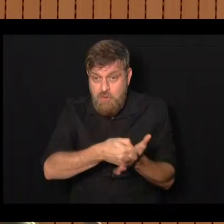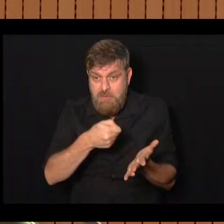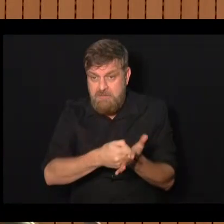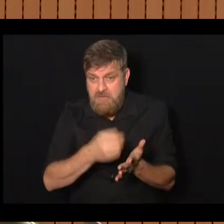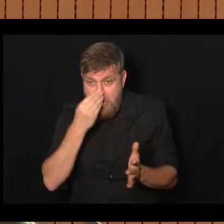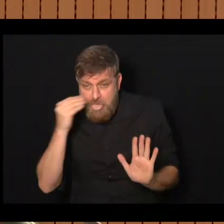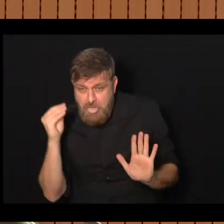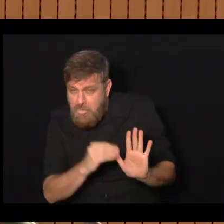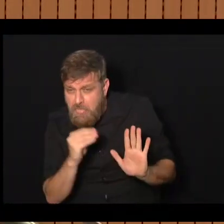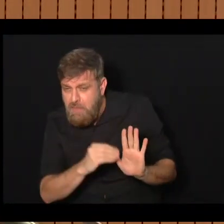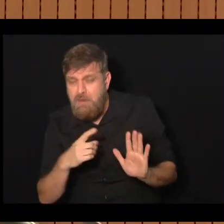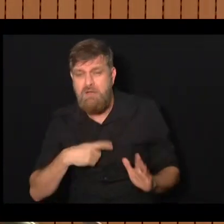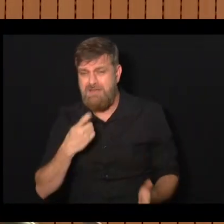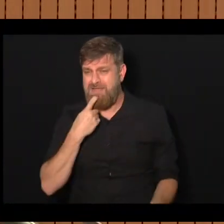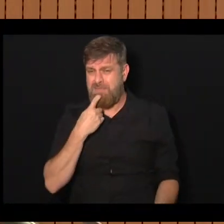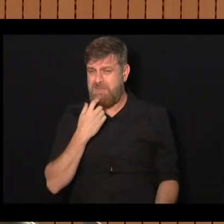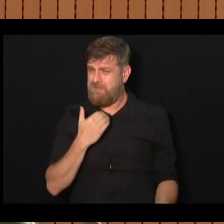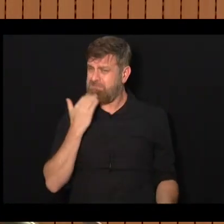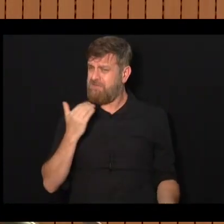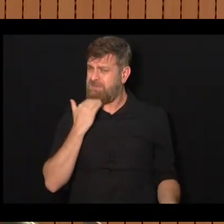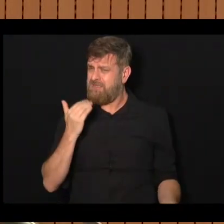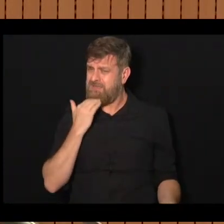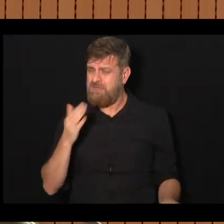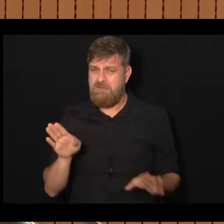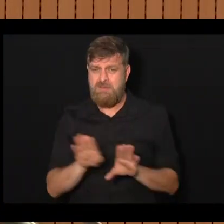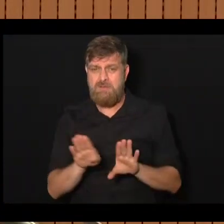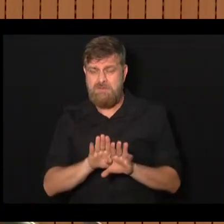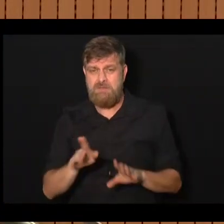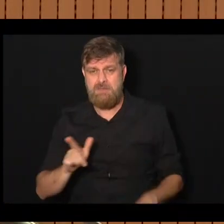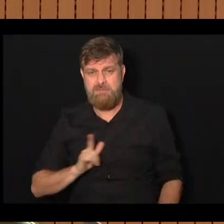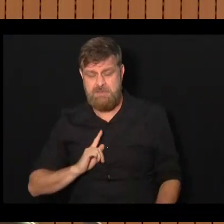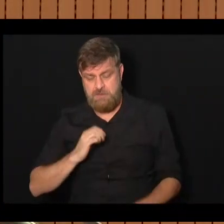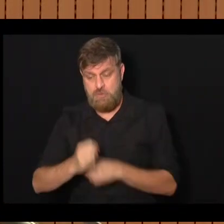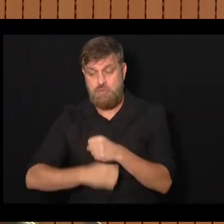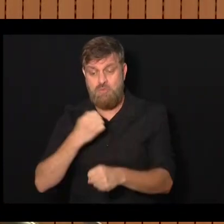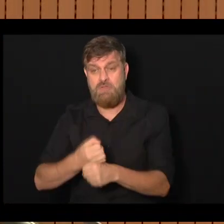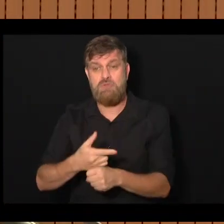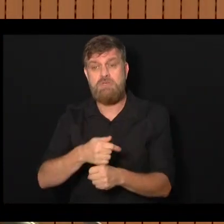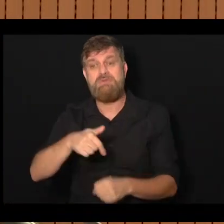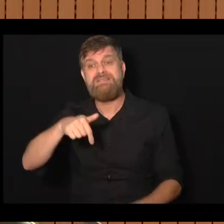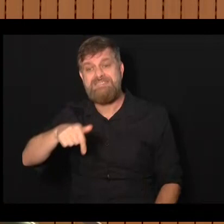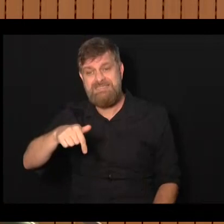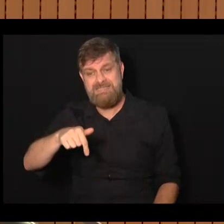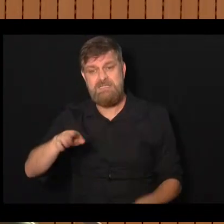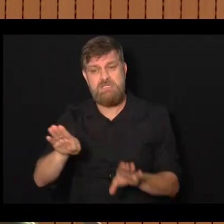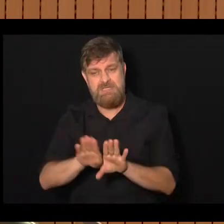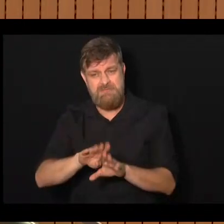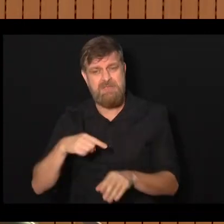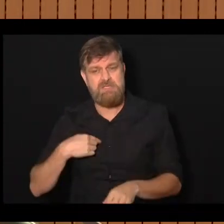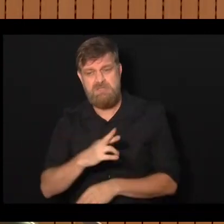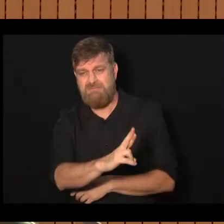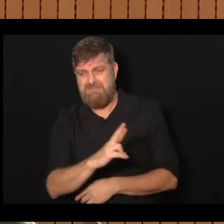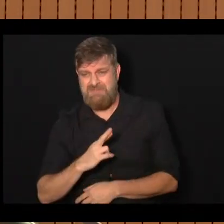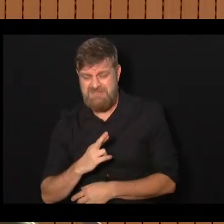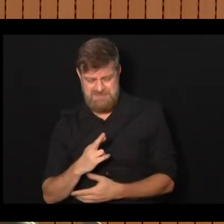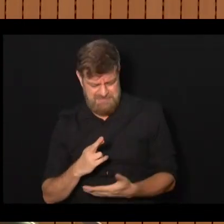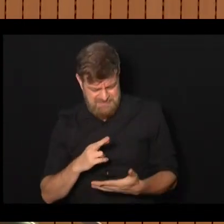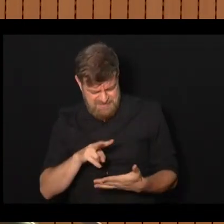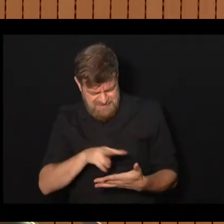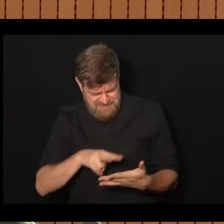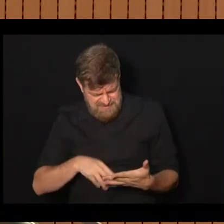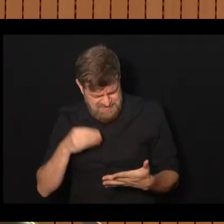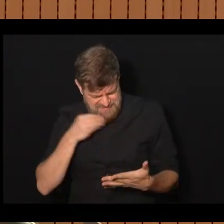descumprimento da lei aqui em Campinas, isso desde dezembro de 2017, tendo em vista a resposta evasiva que